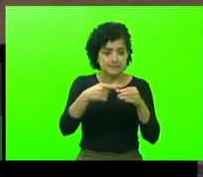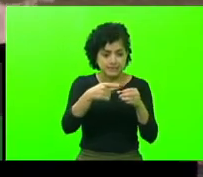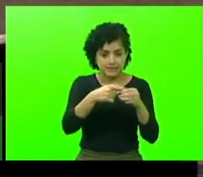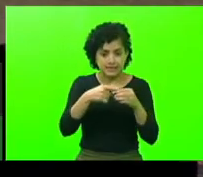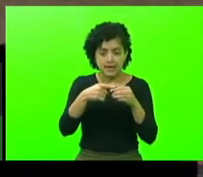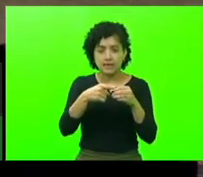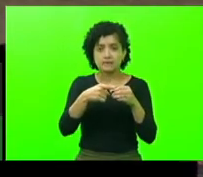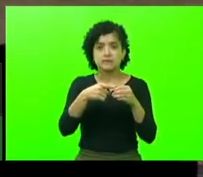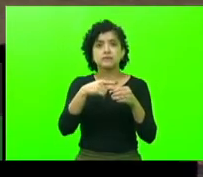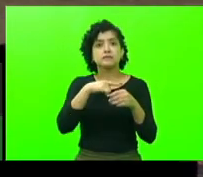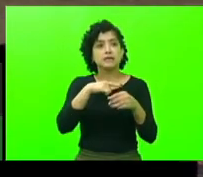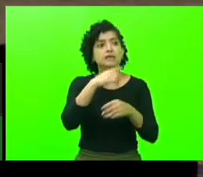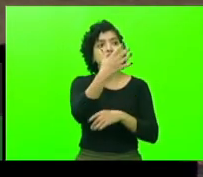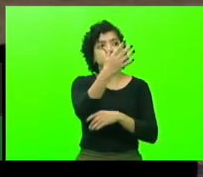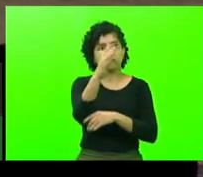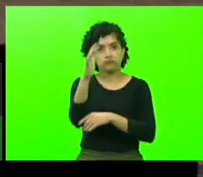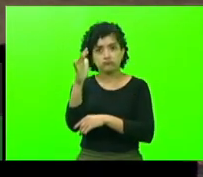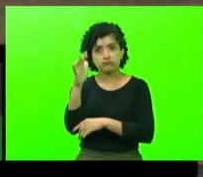existe arborização